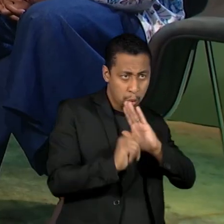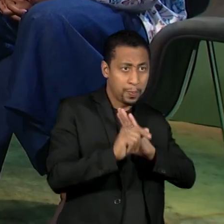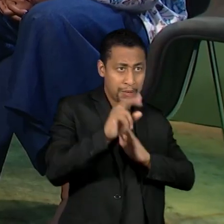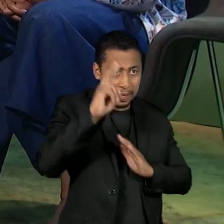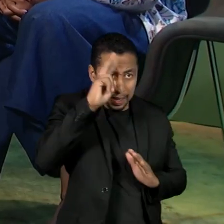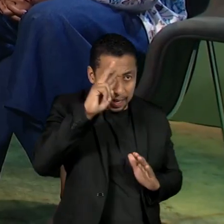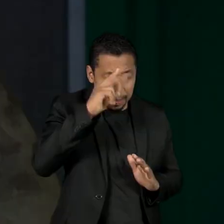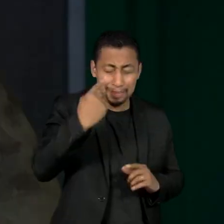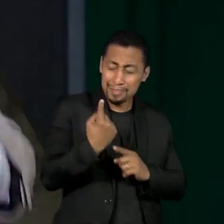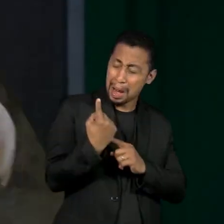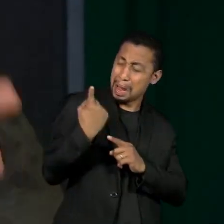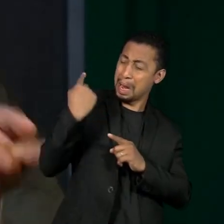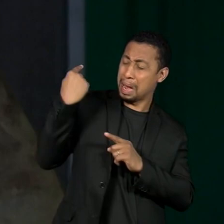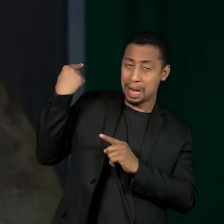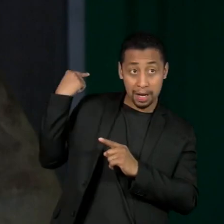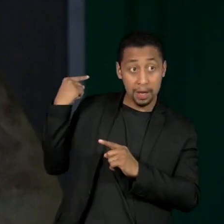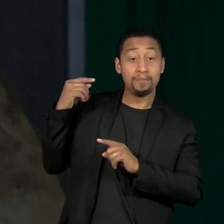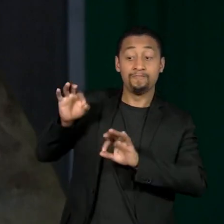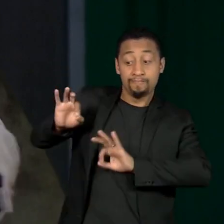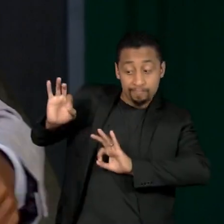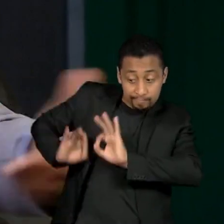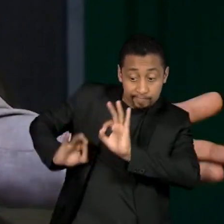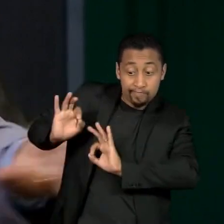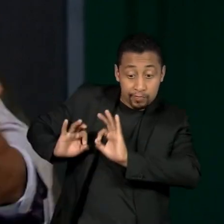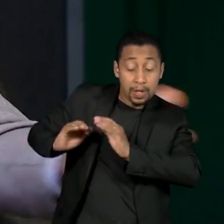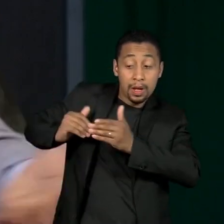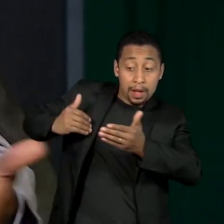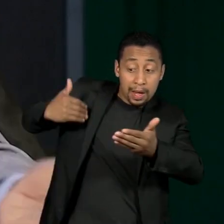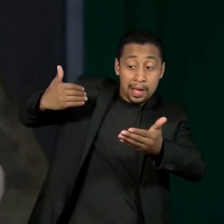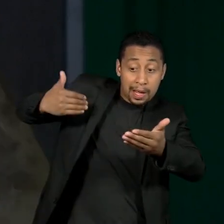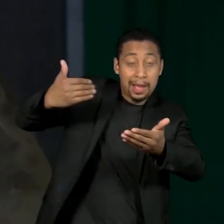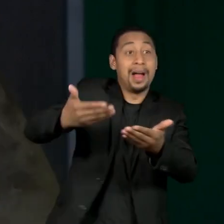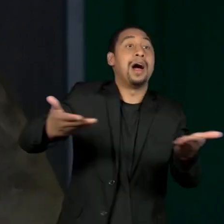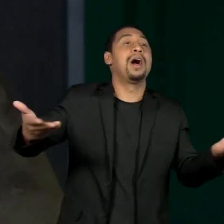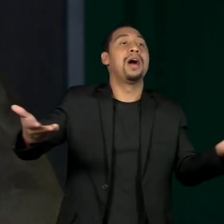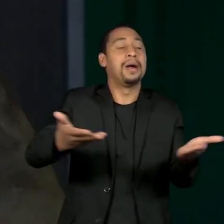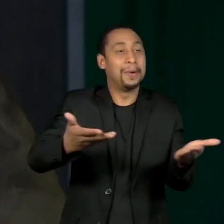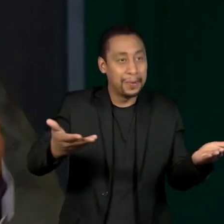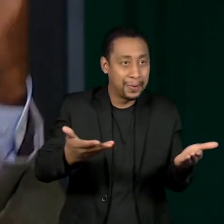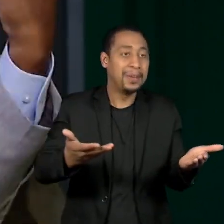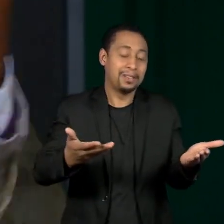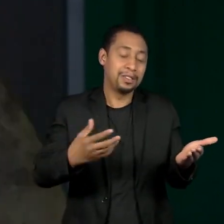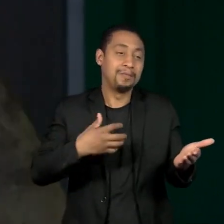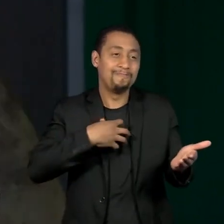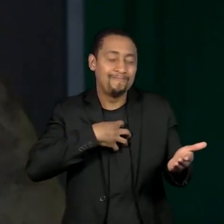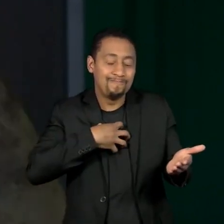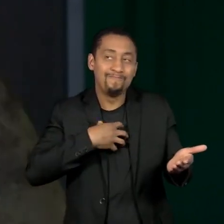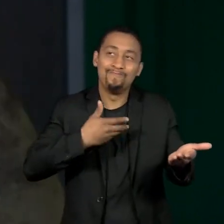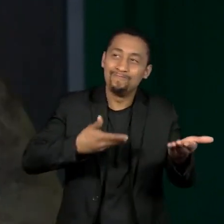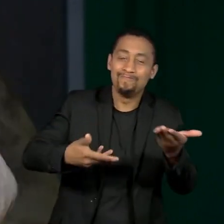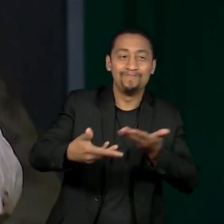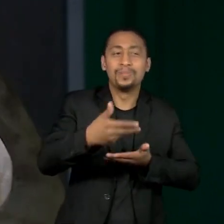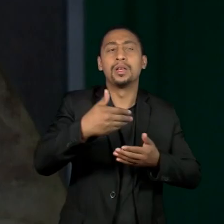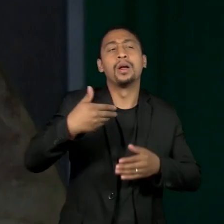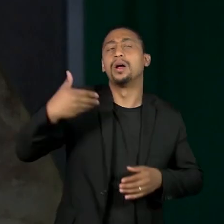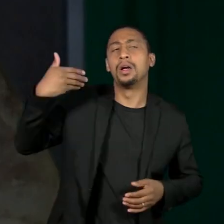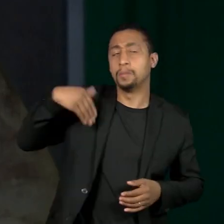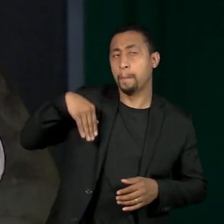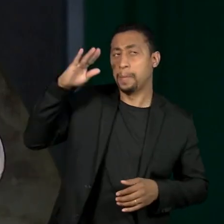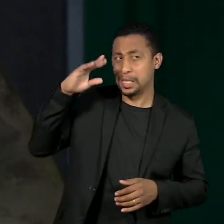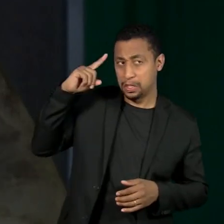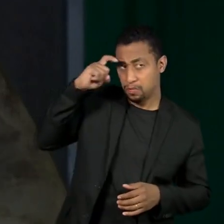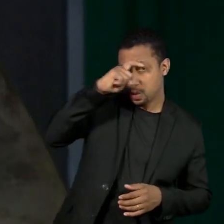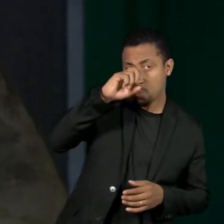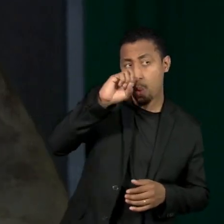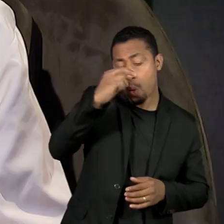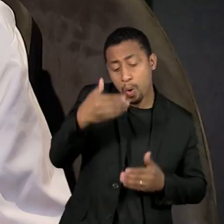tempo passado, para preparar o futuro que nós chegamos hoje, até para falar sobre ele. Estava mais difícil no passado ou está mais difícil